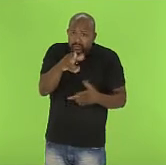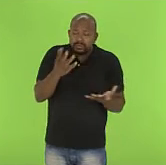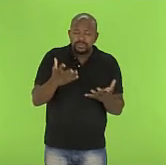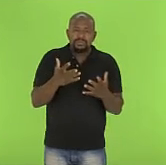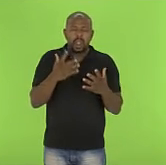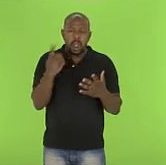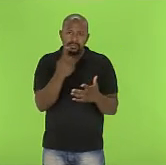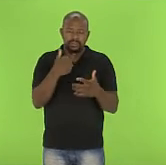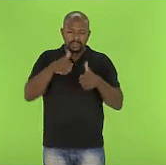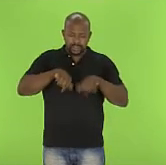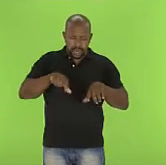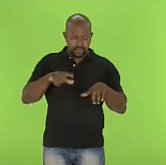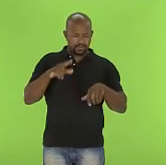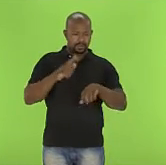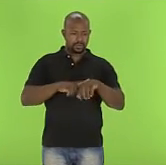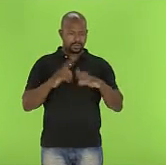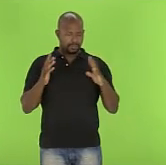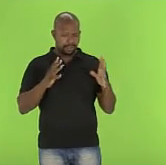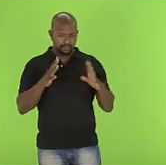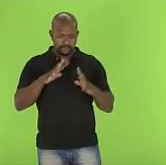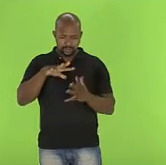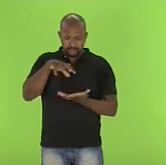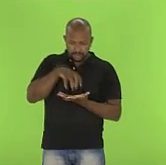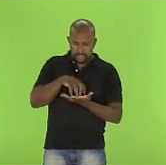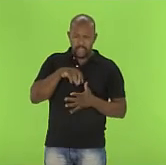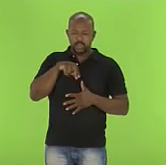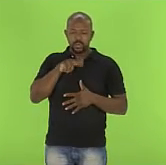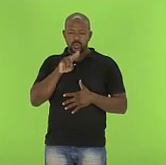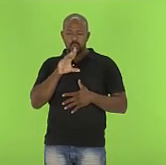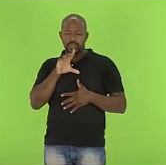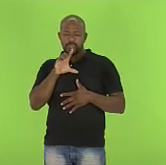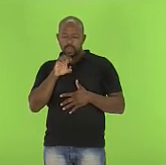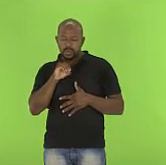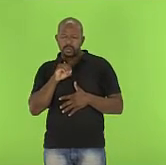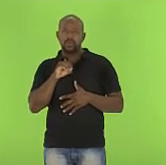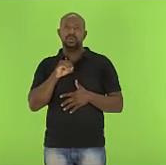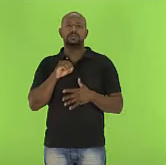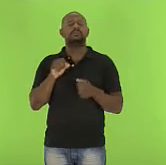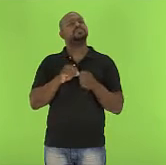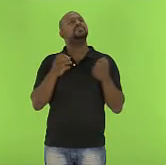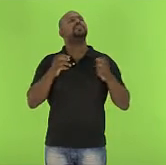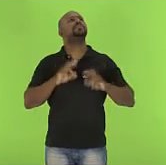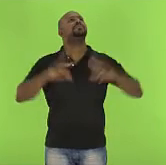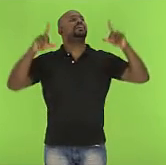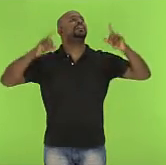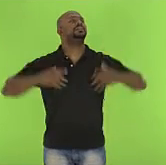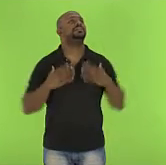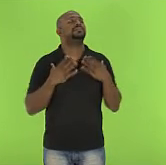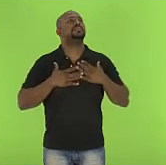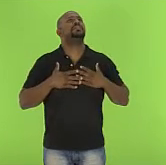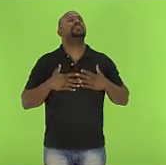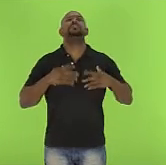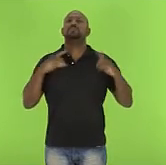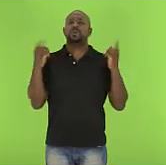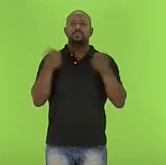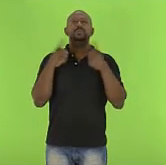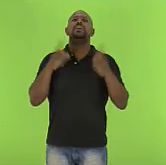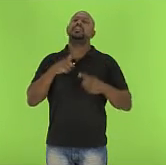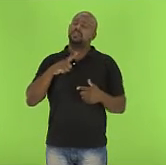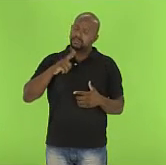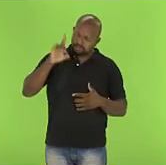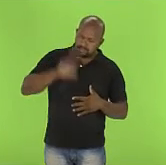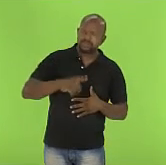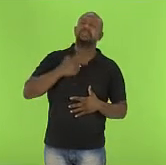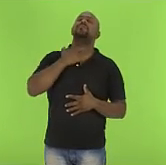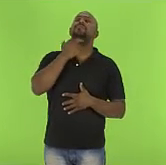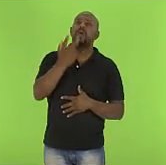isso. Mas como a gente estava no momento de ser o núcleo de uma grande rede, a gente decidiu fazer diferente. A gente decidiu que todo mundo ia